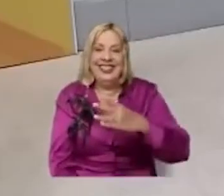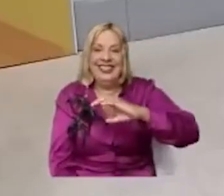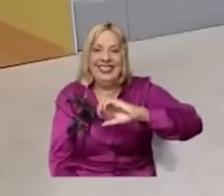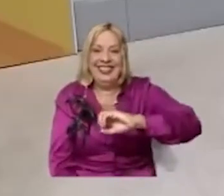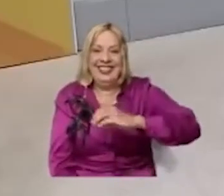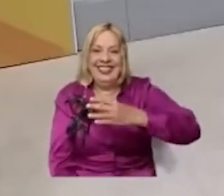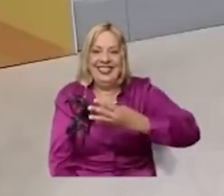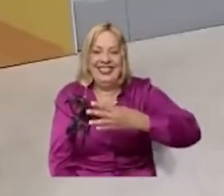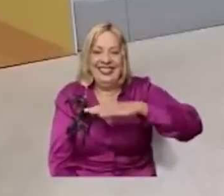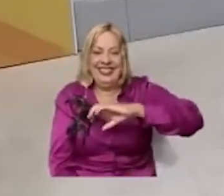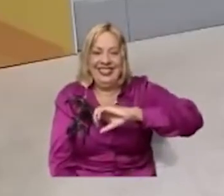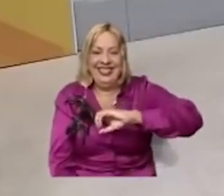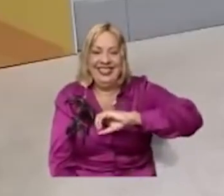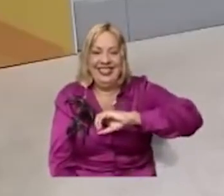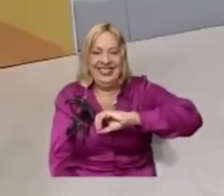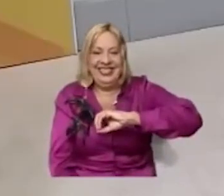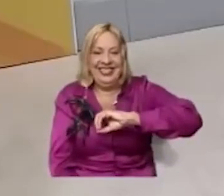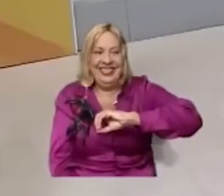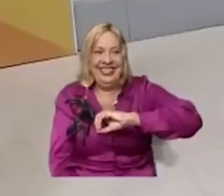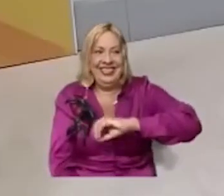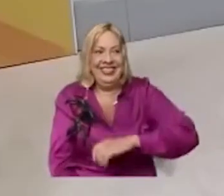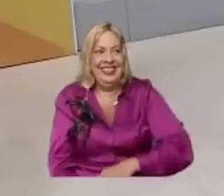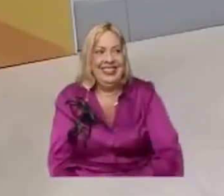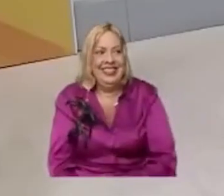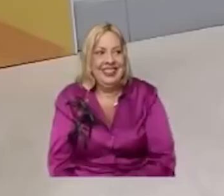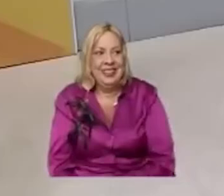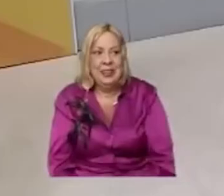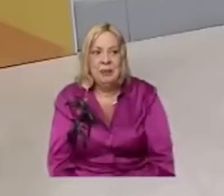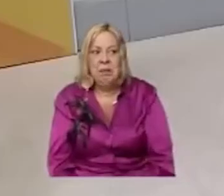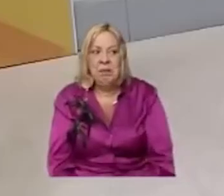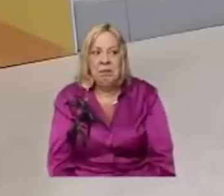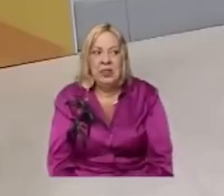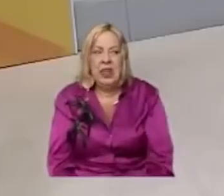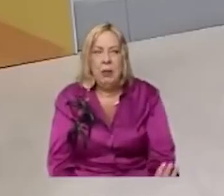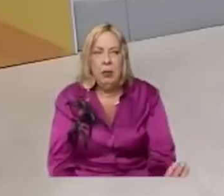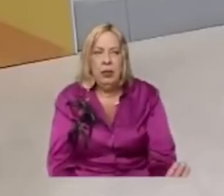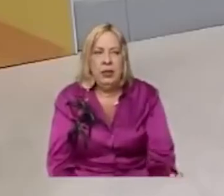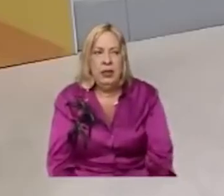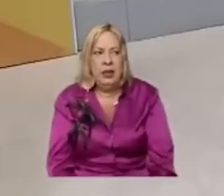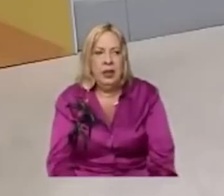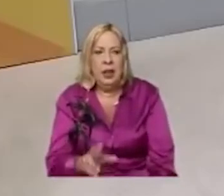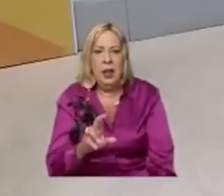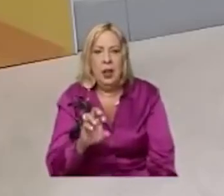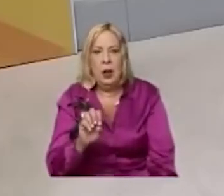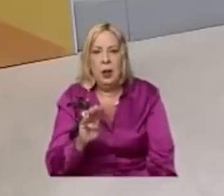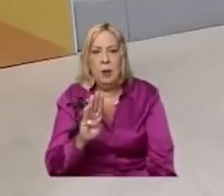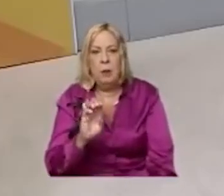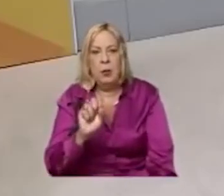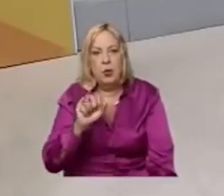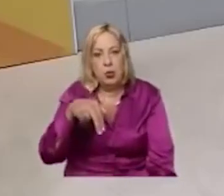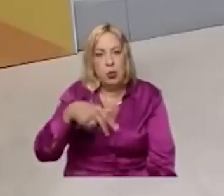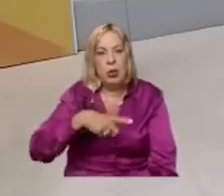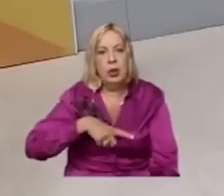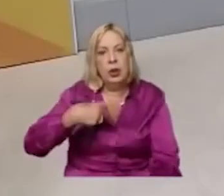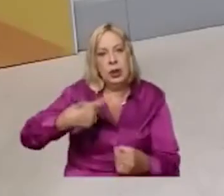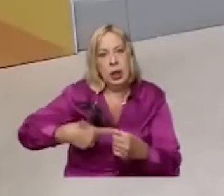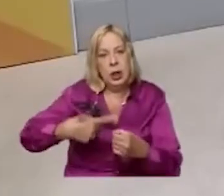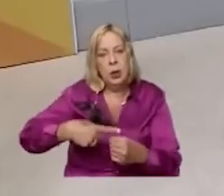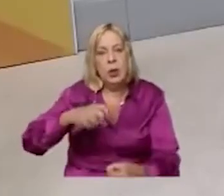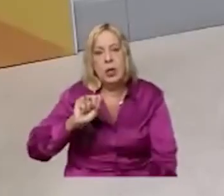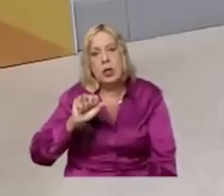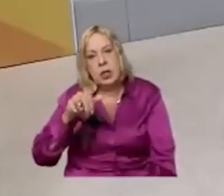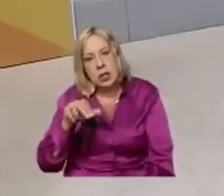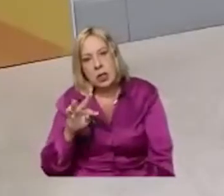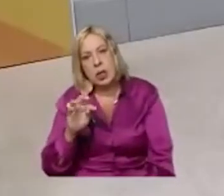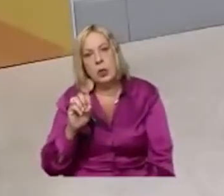40. Ô Robson, Diego e Gilvan aí no povoado Angelim, né? No município de Santo Amaro das Brotas, aquele